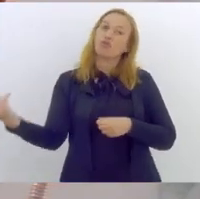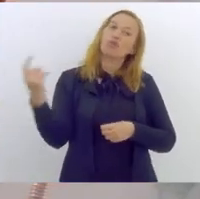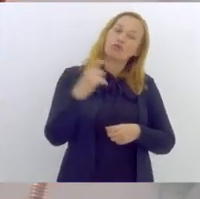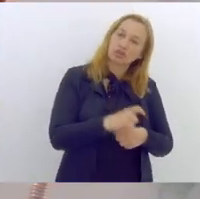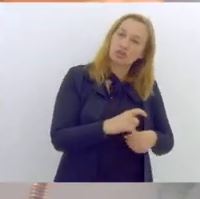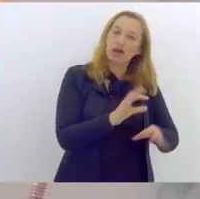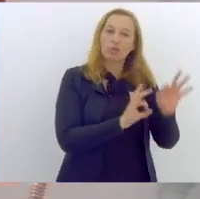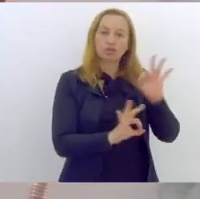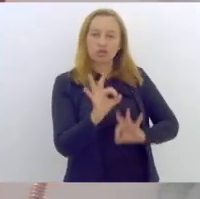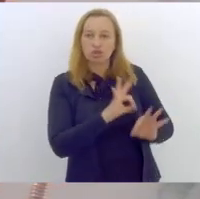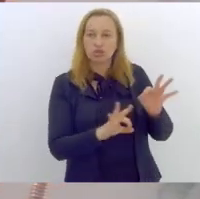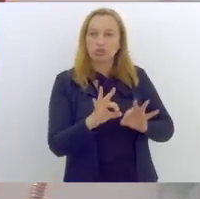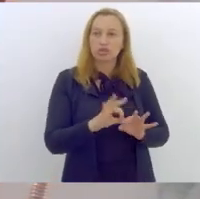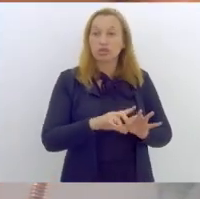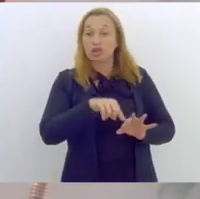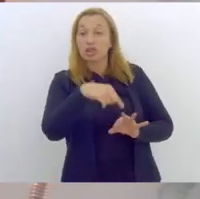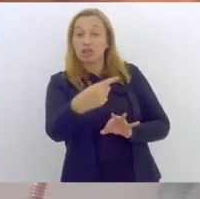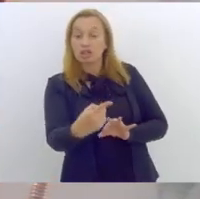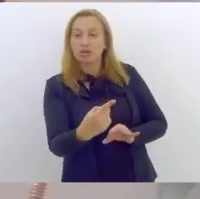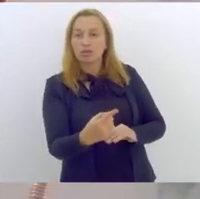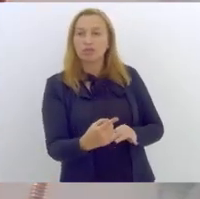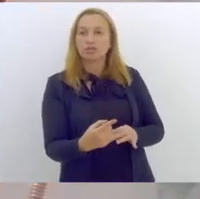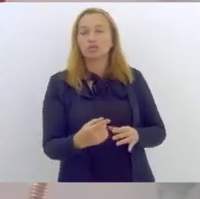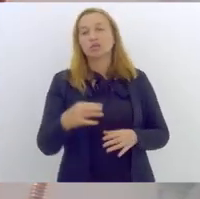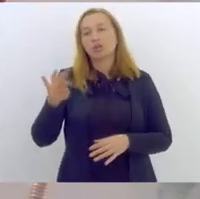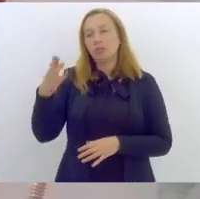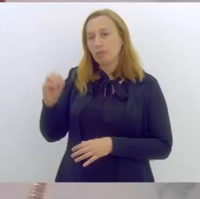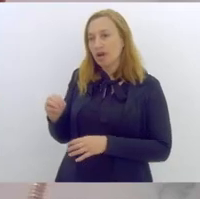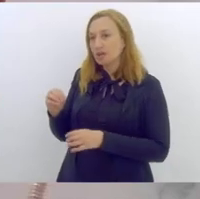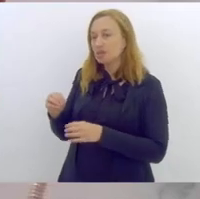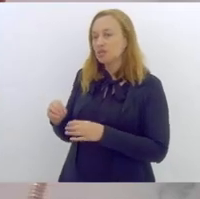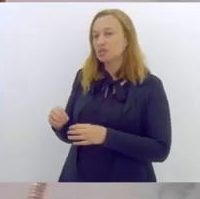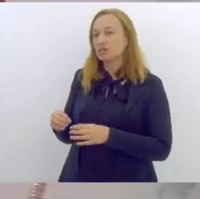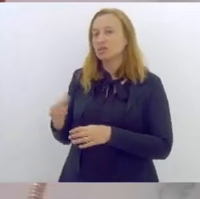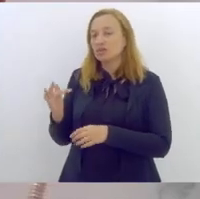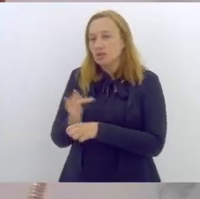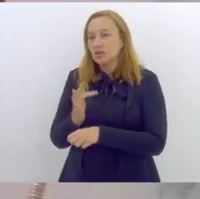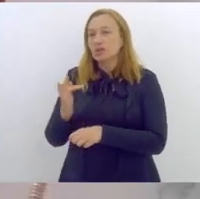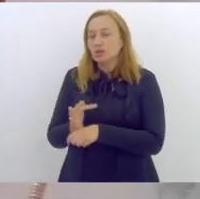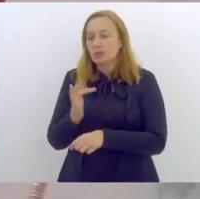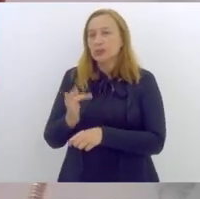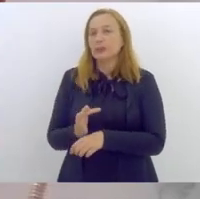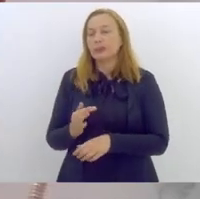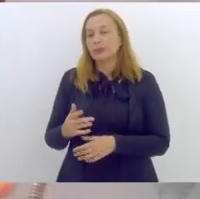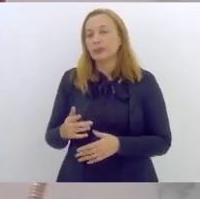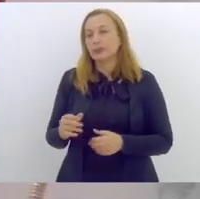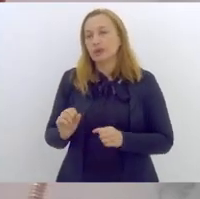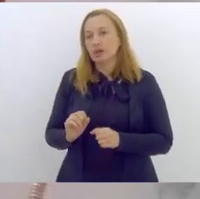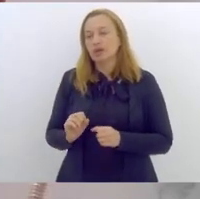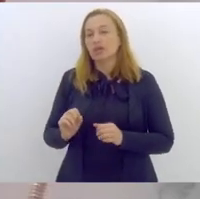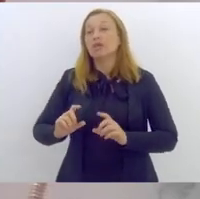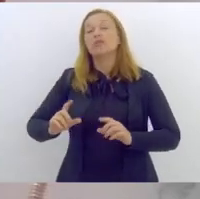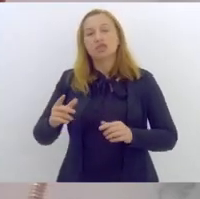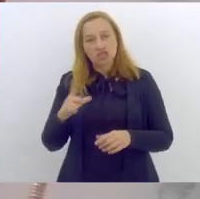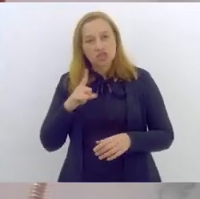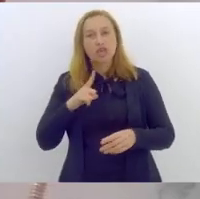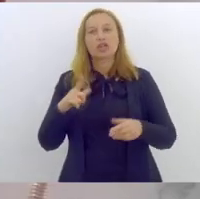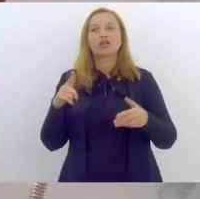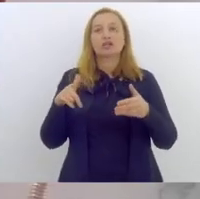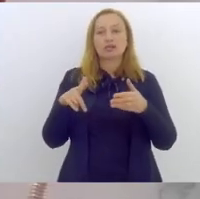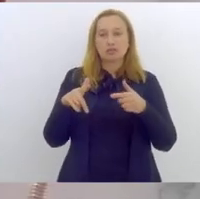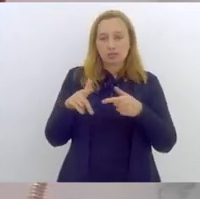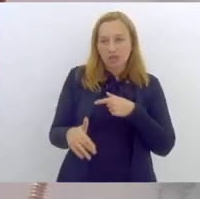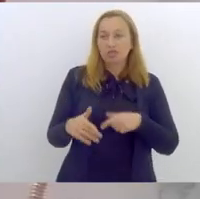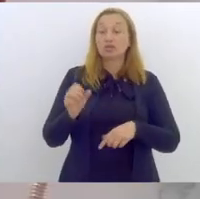tem que ir para não ser aonde graças a Deus tem o Márcio lá tentando abreviar o máximo possível mas tem burocracia assim